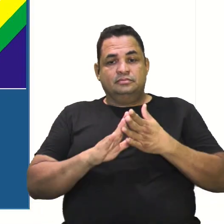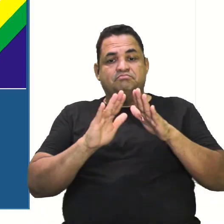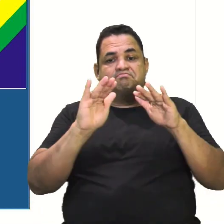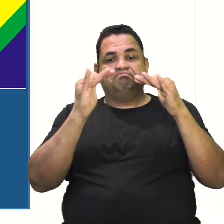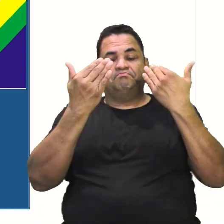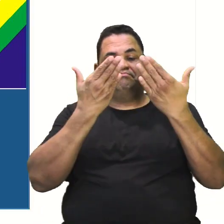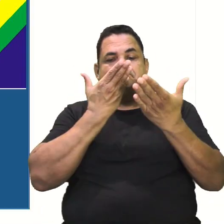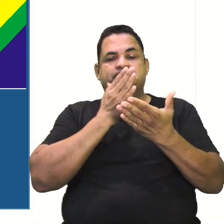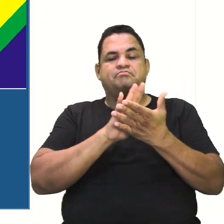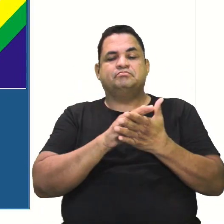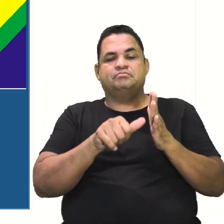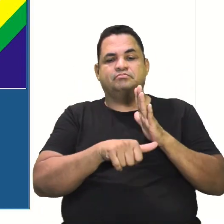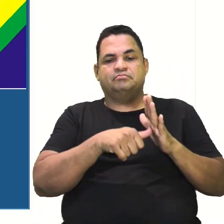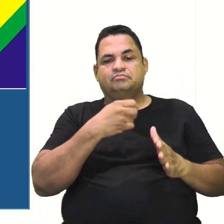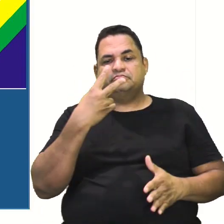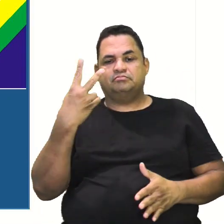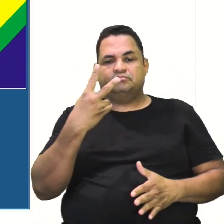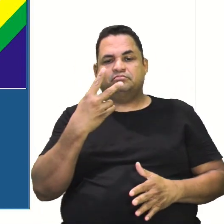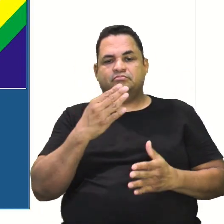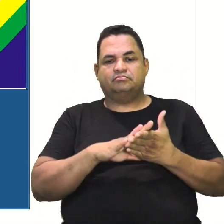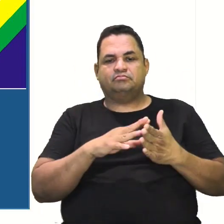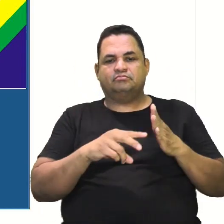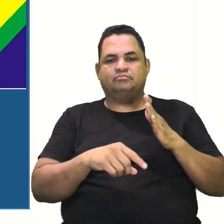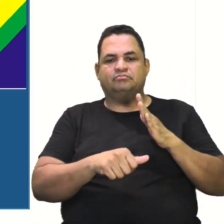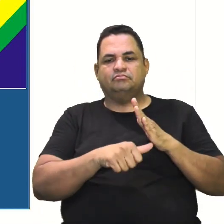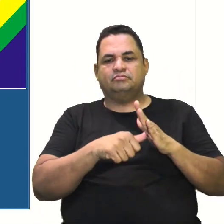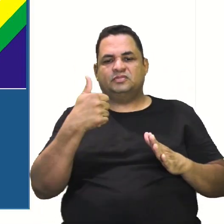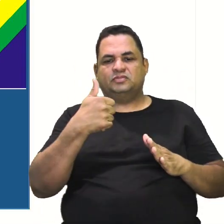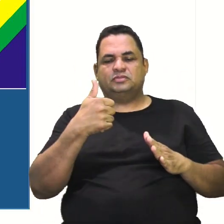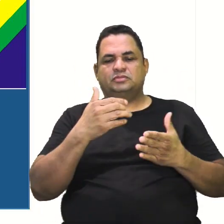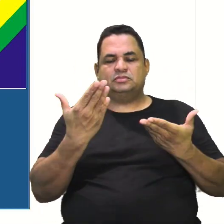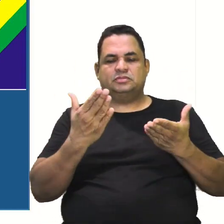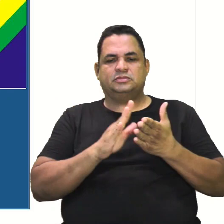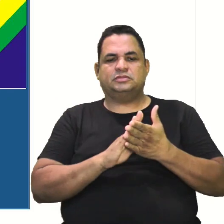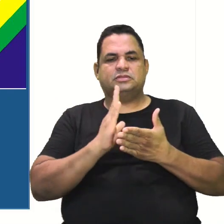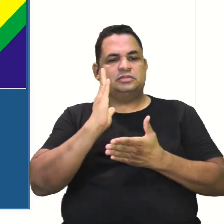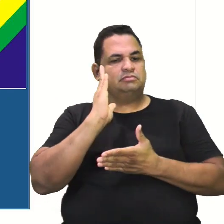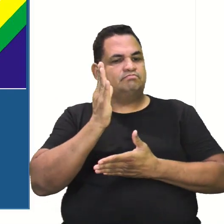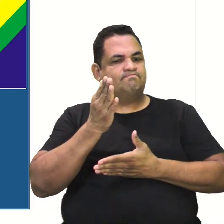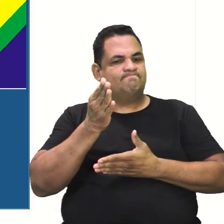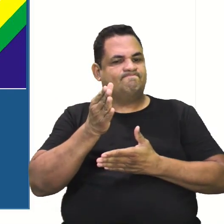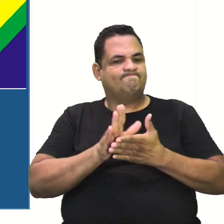na primeira e na segunda, já sabe a resposta da terceira.